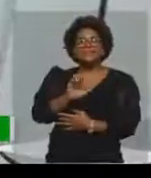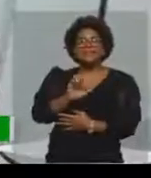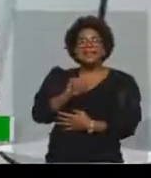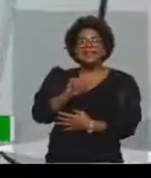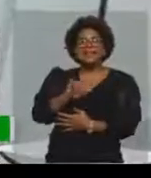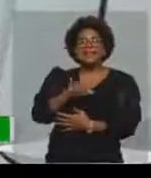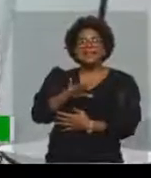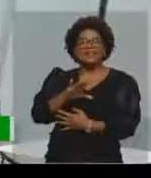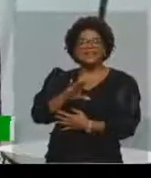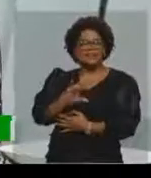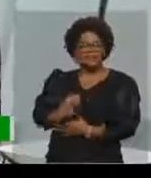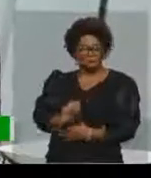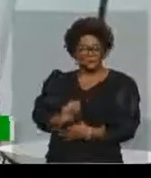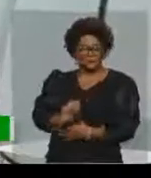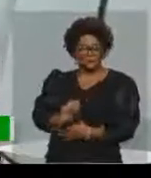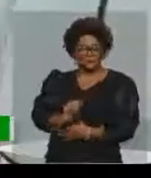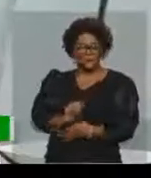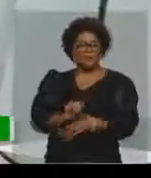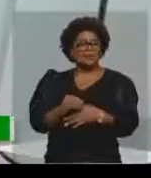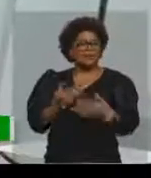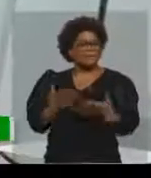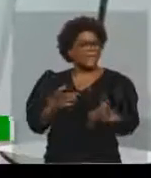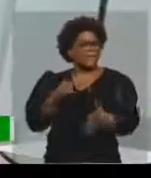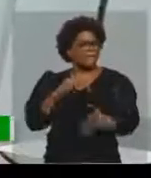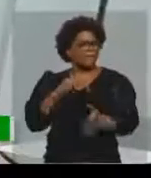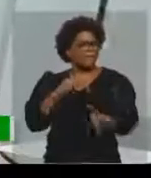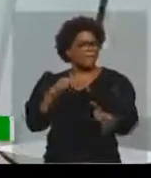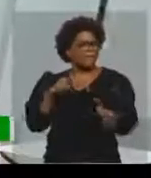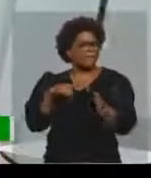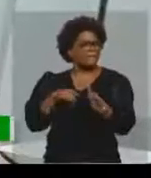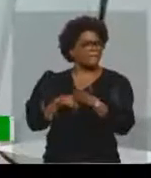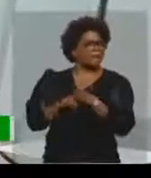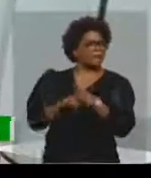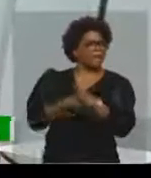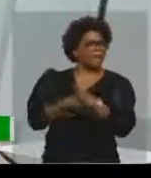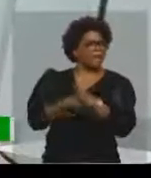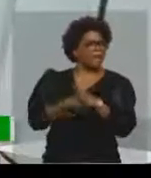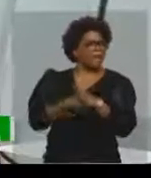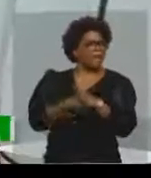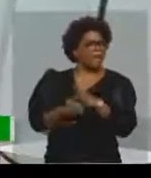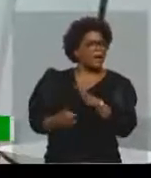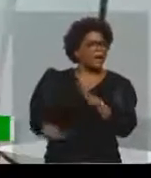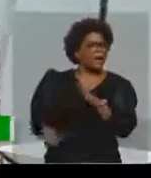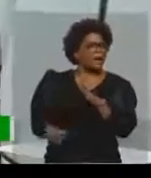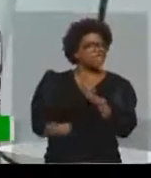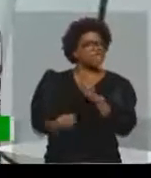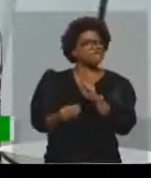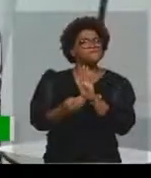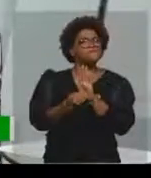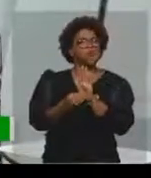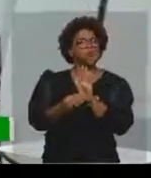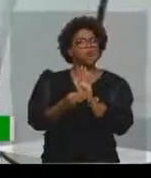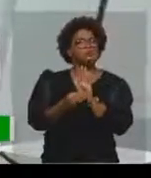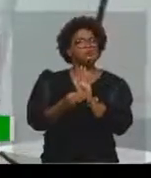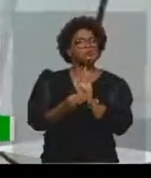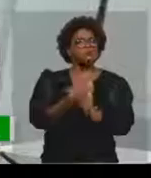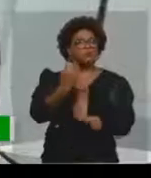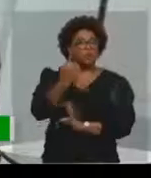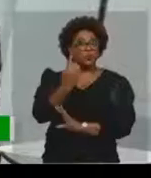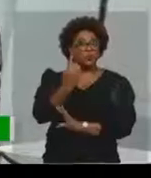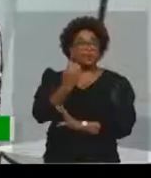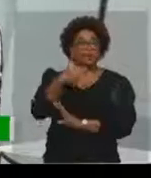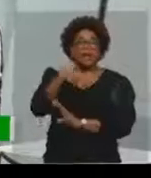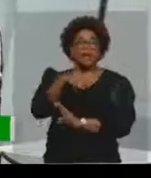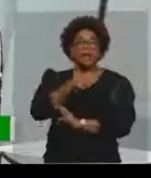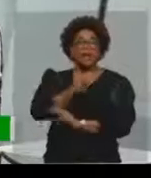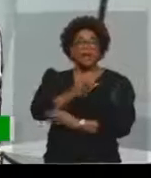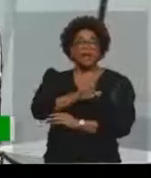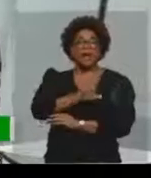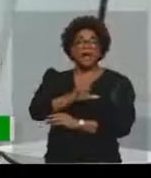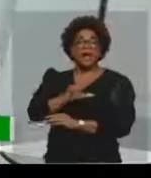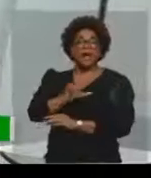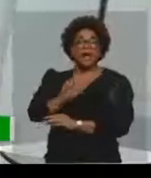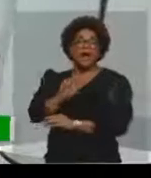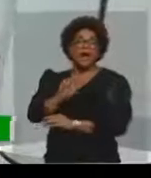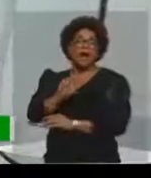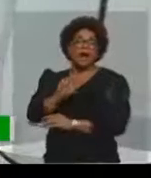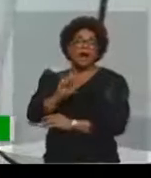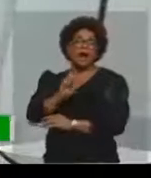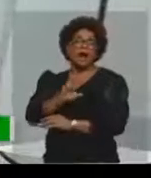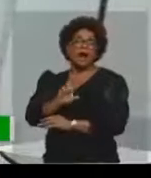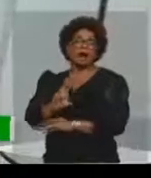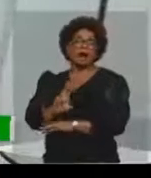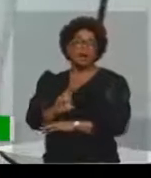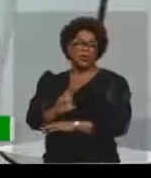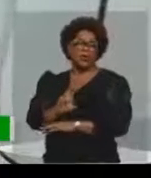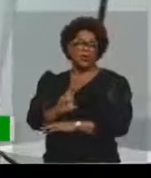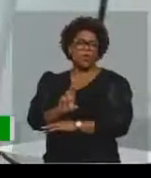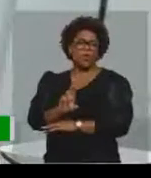na ausência do narrador, porque no gênero narrativo, no texto narrativo, a gente tem um narrador que vai ali